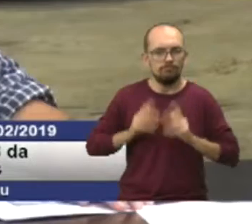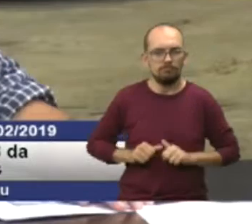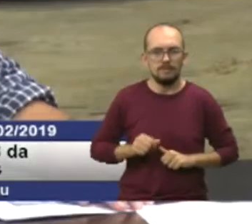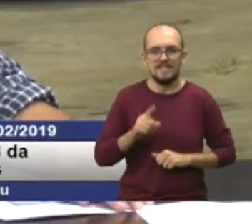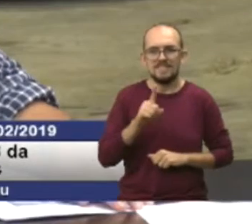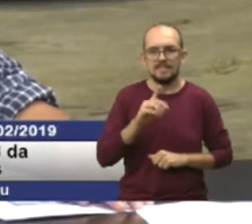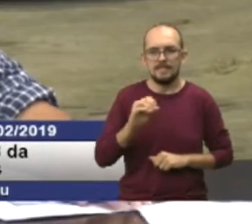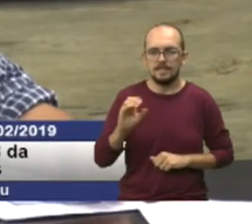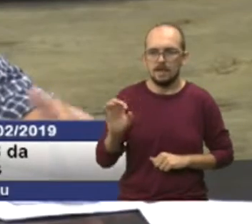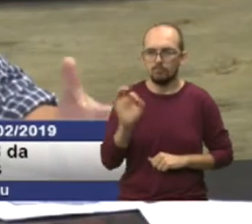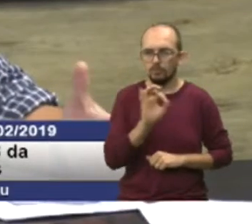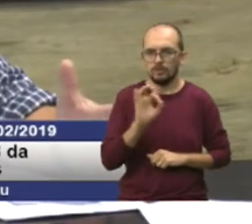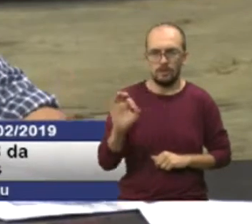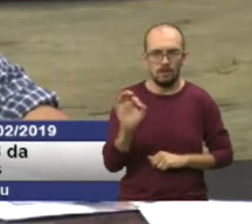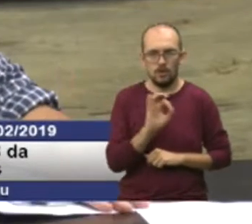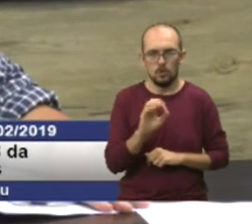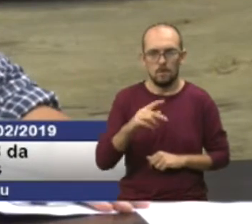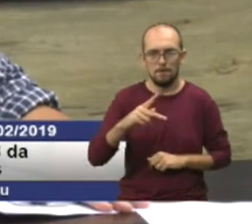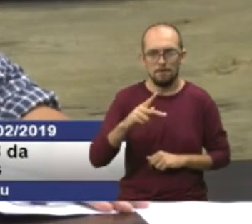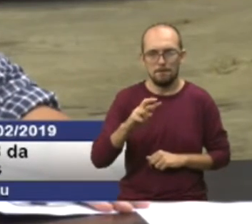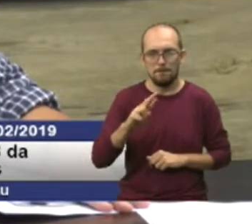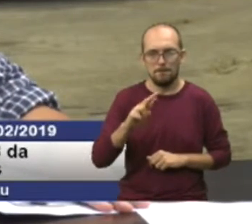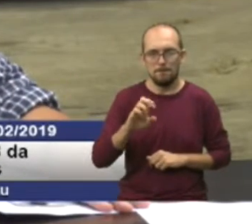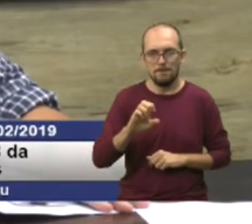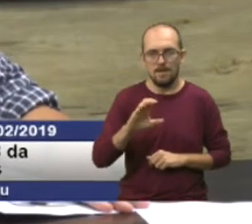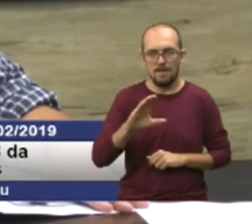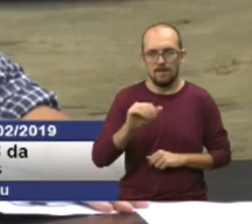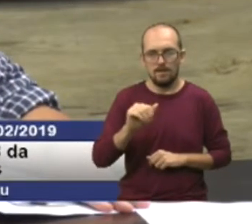esse ano, que foram, né,